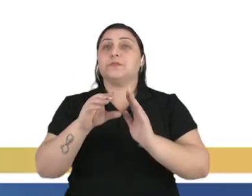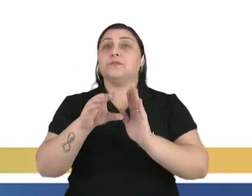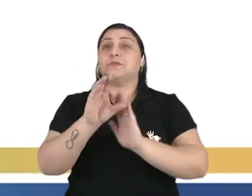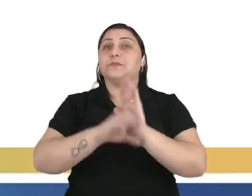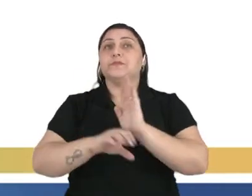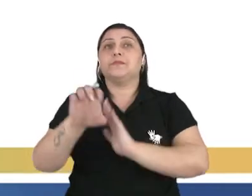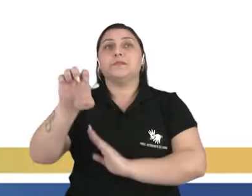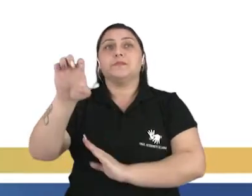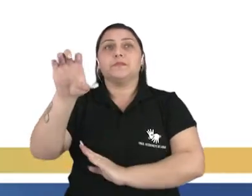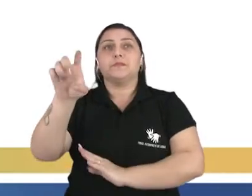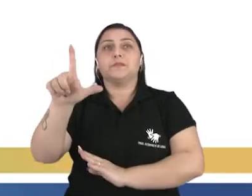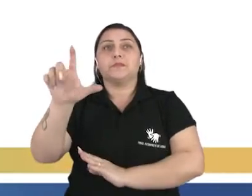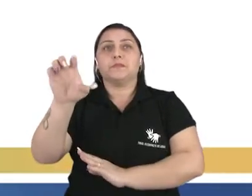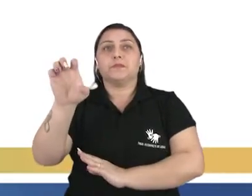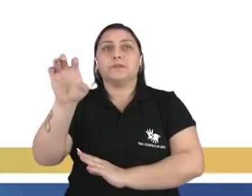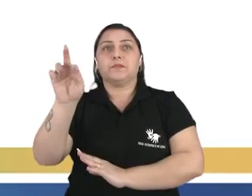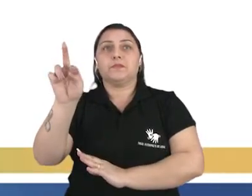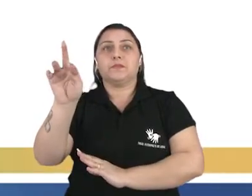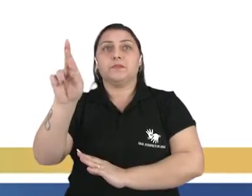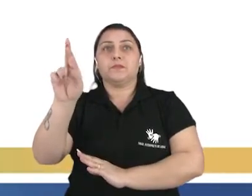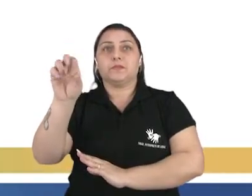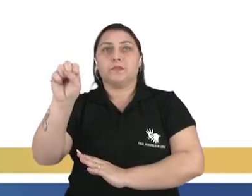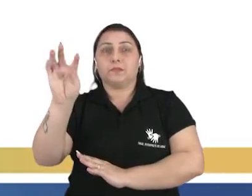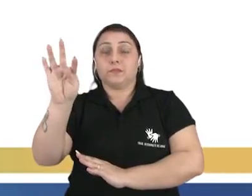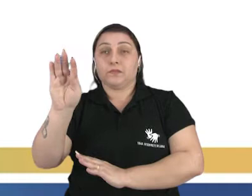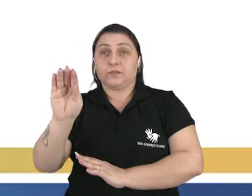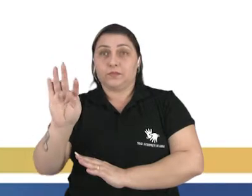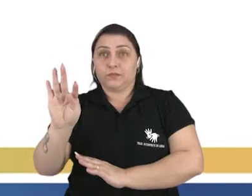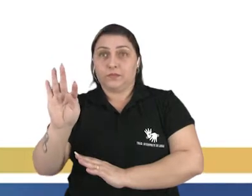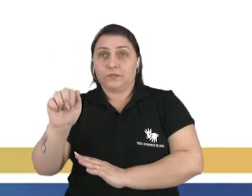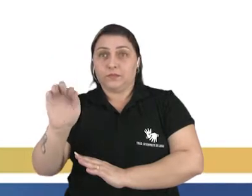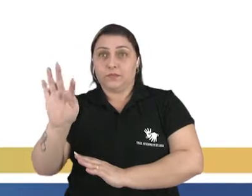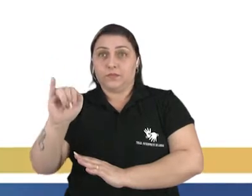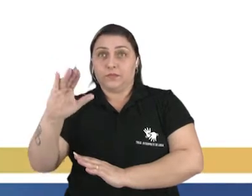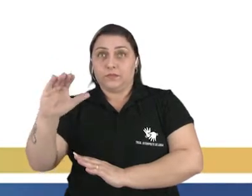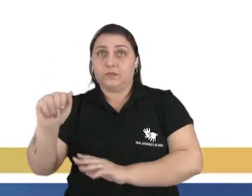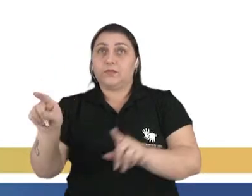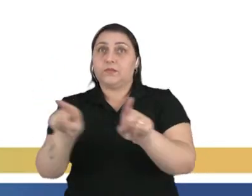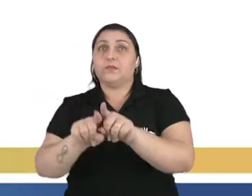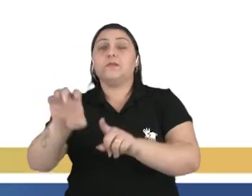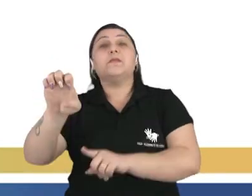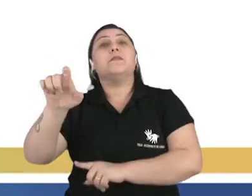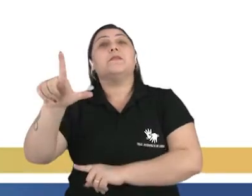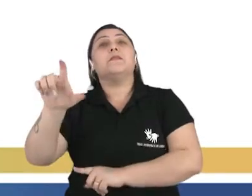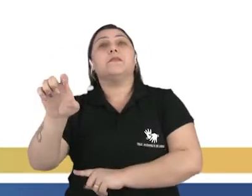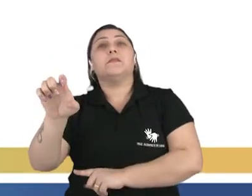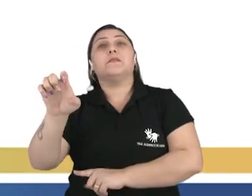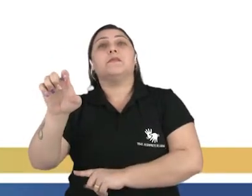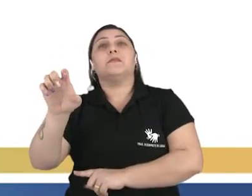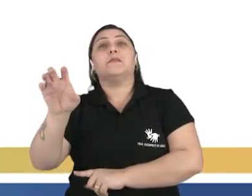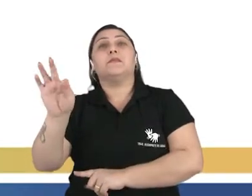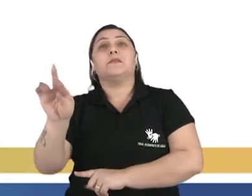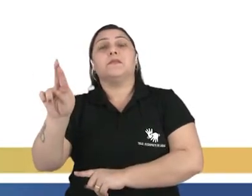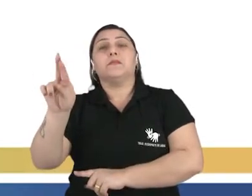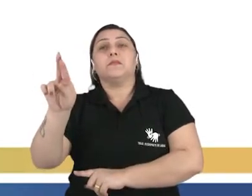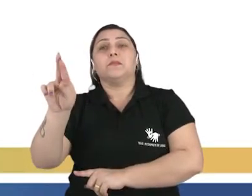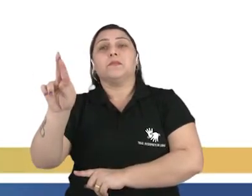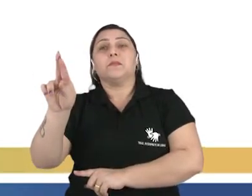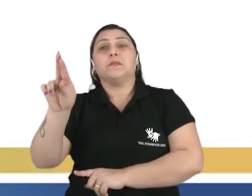de eletrostática, de eletrodinâmica. Você vê ali que o conceito já está na própria imagem. Na